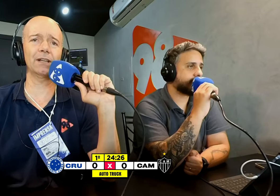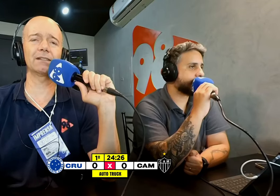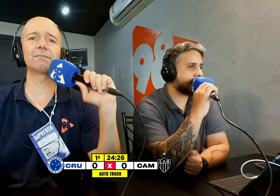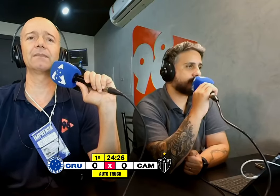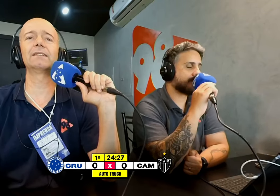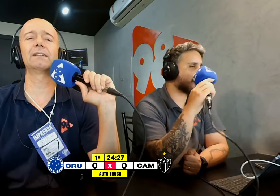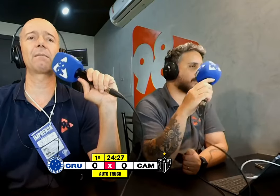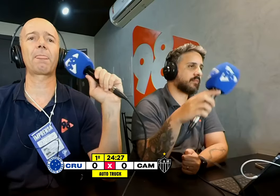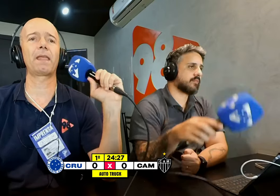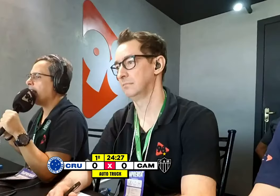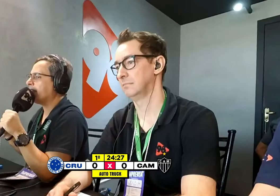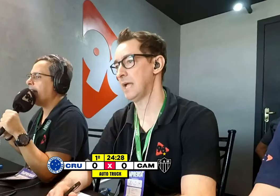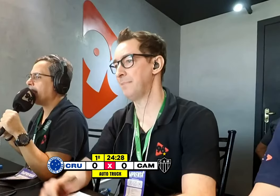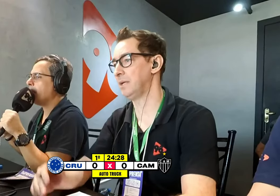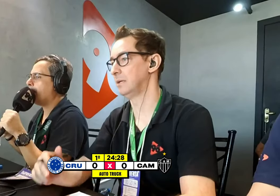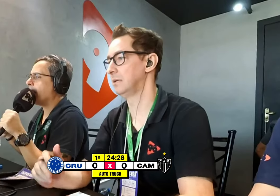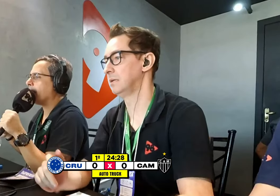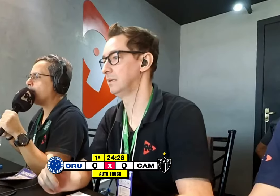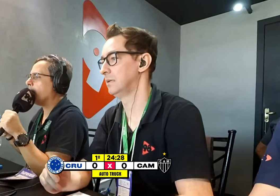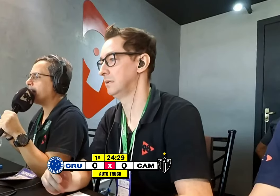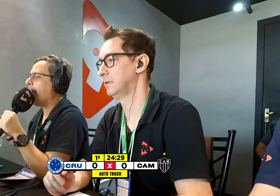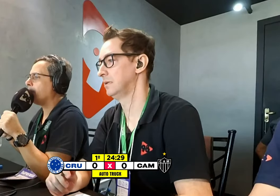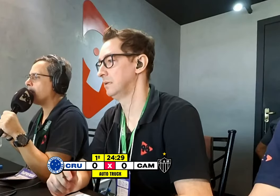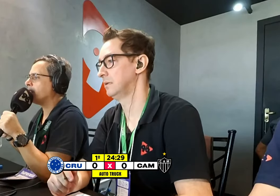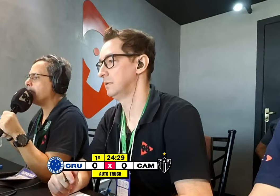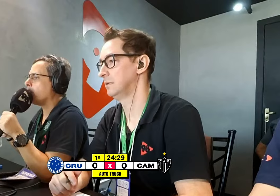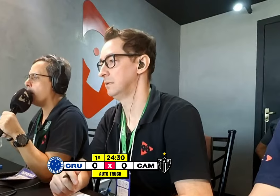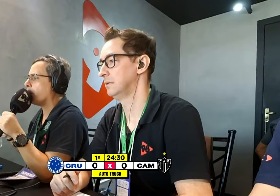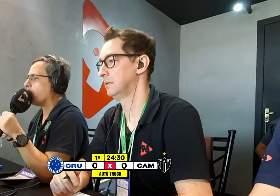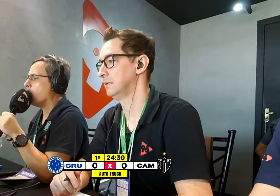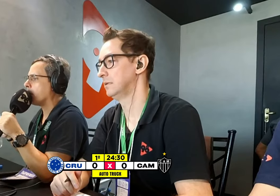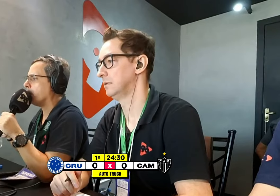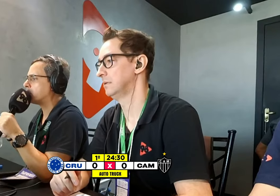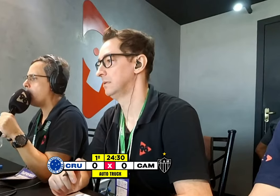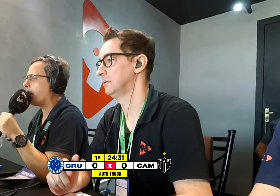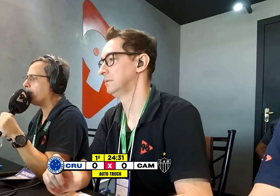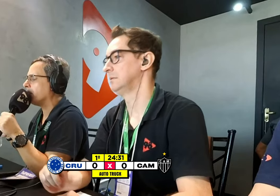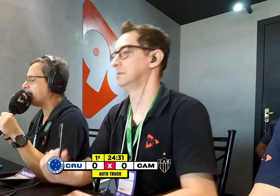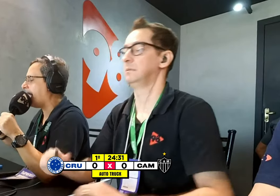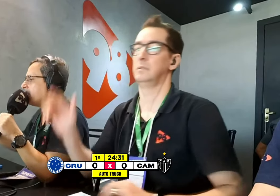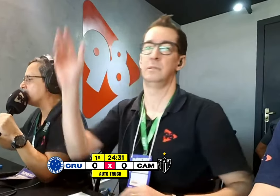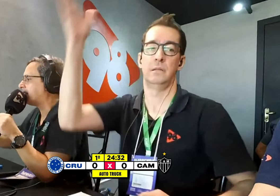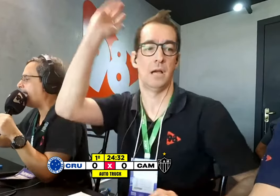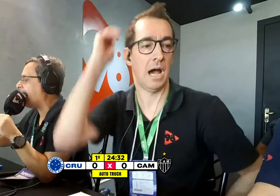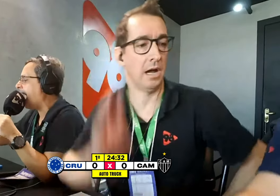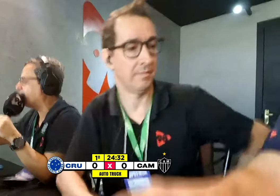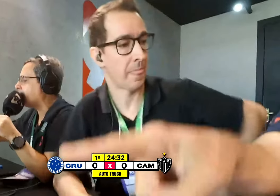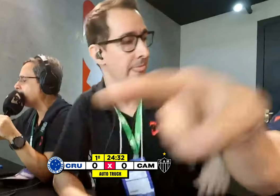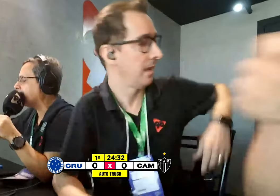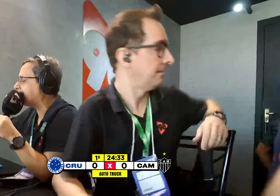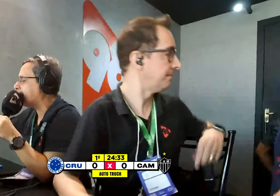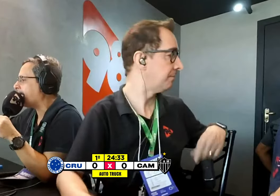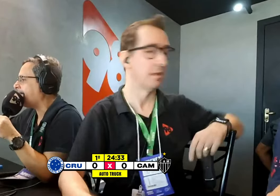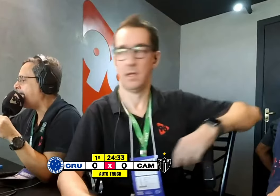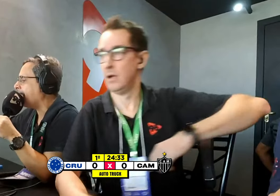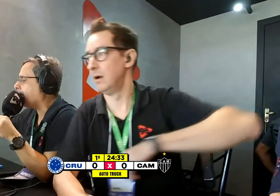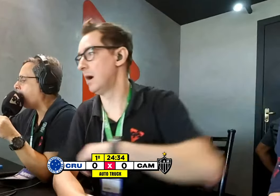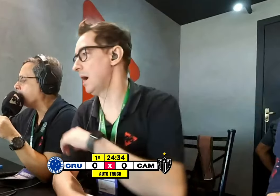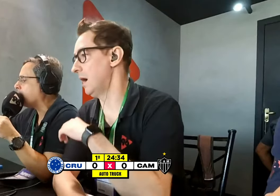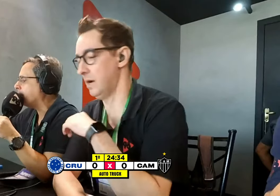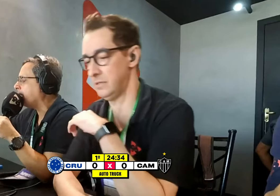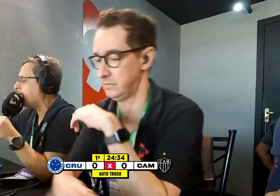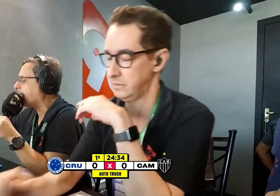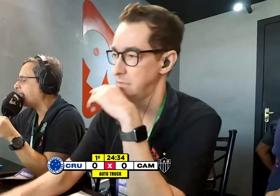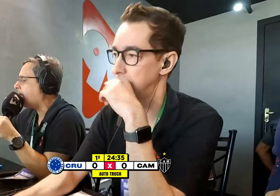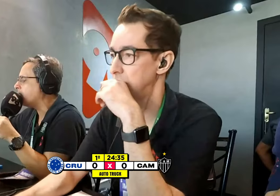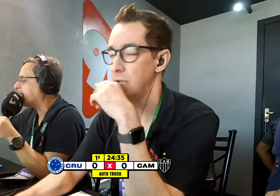essa bola o Atlético tenta contra-ataque uma bola do Otávio ajeitou pro hul buscou pra velocidade do saravia muito em cima dele errou